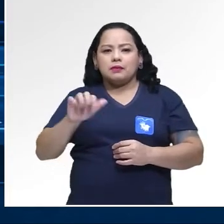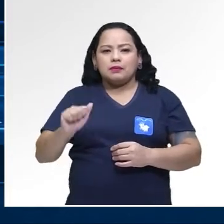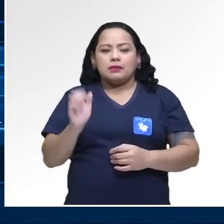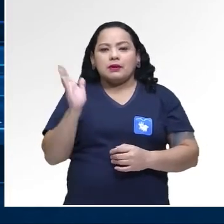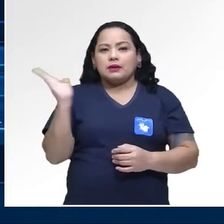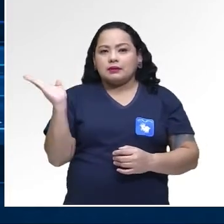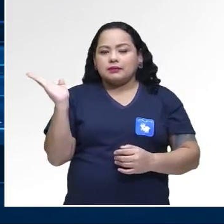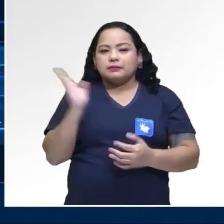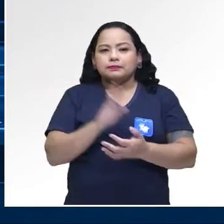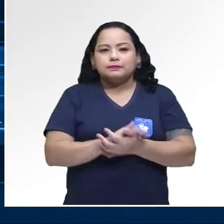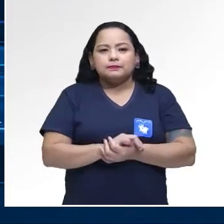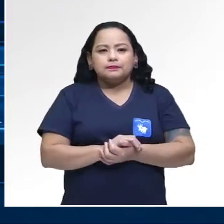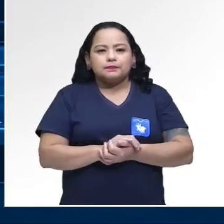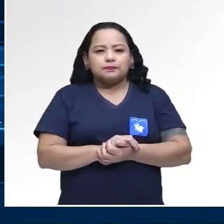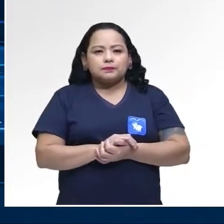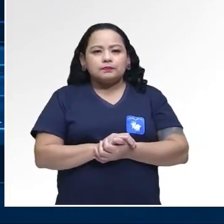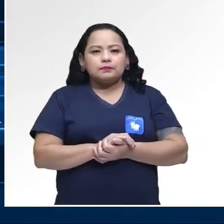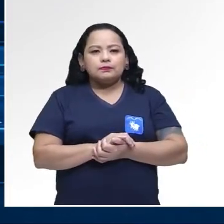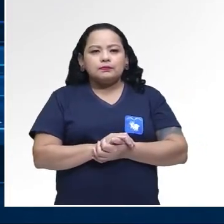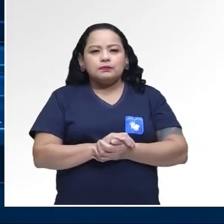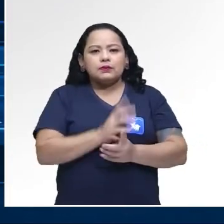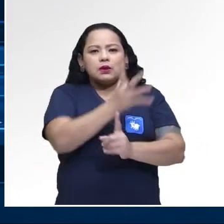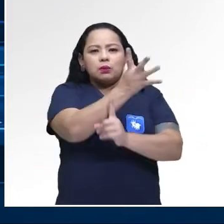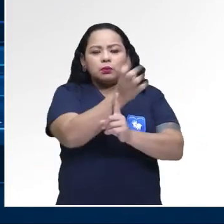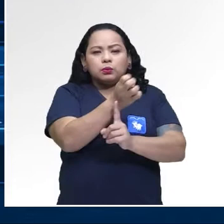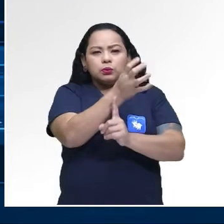carga, ela consome